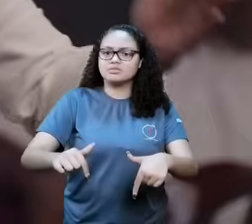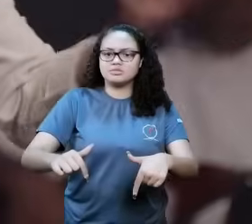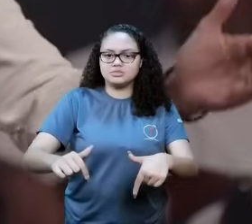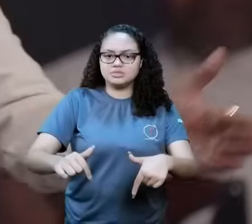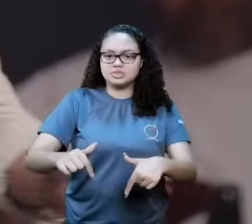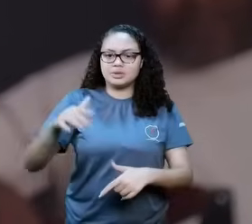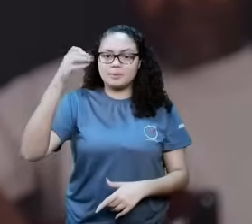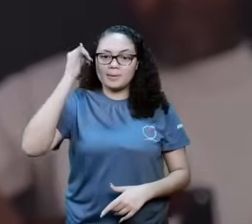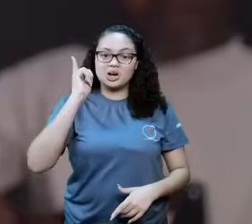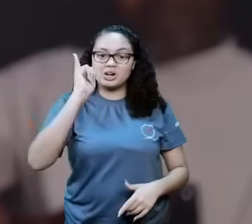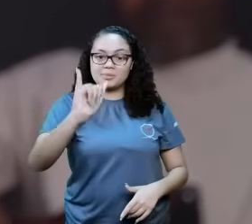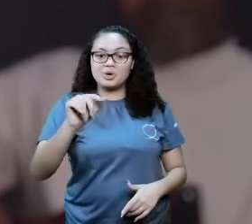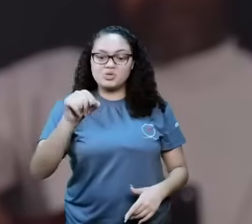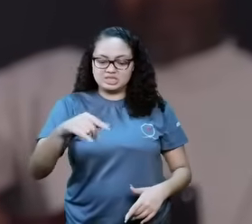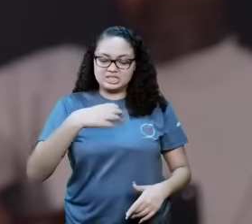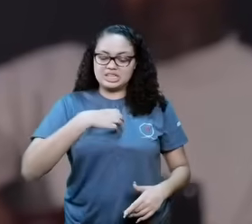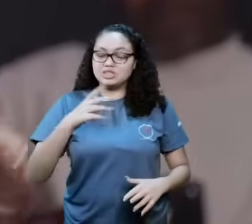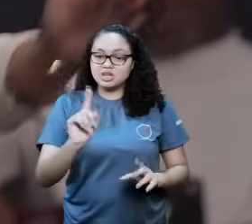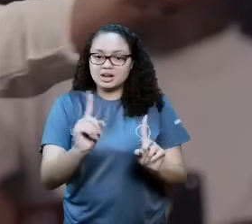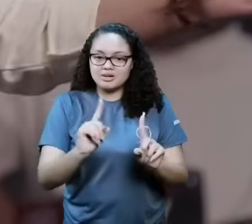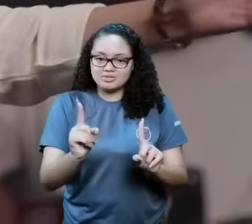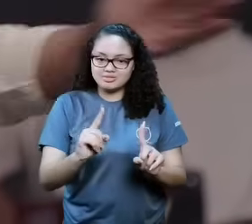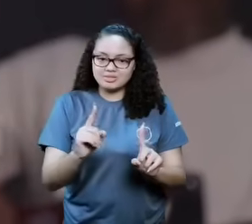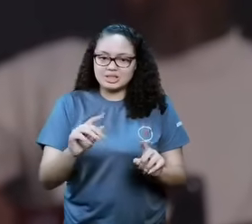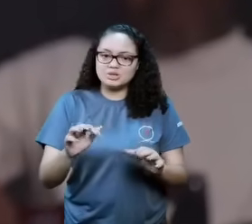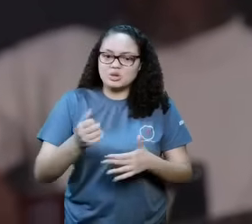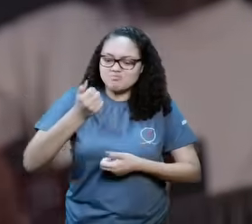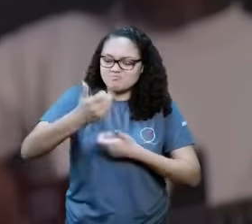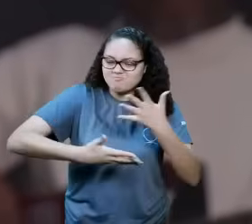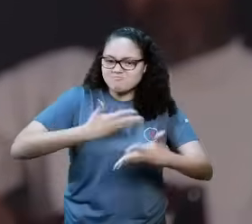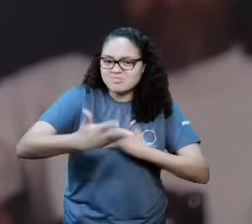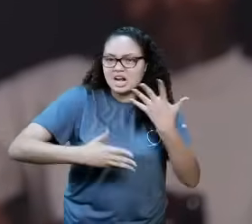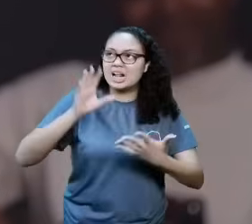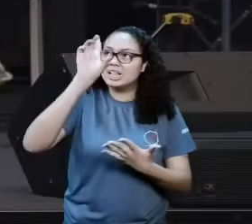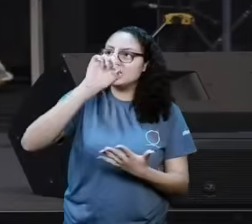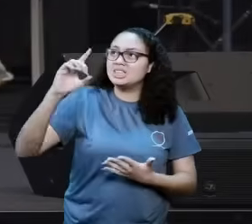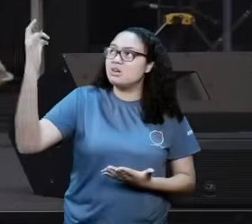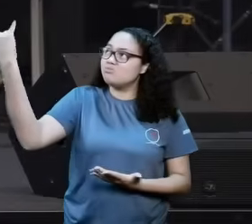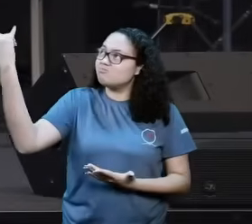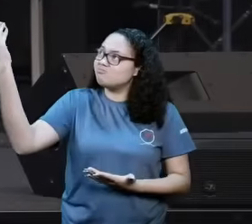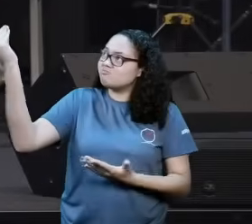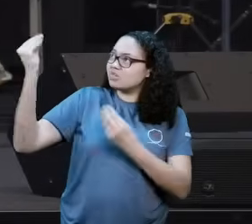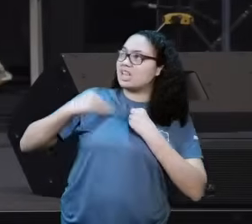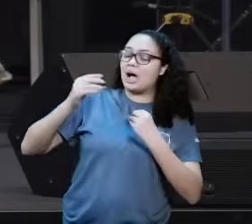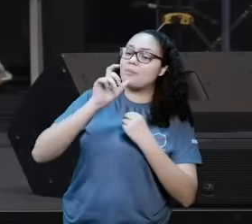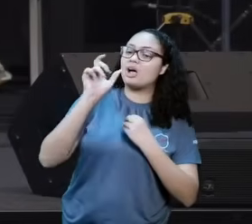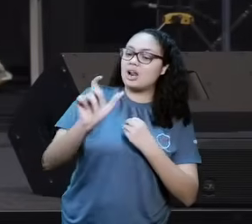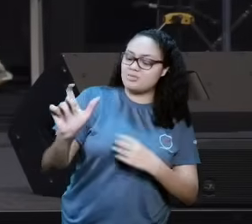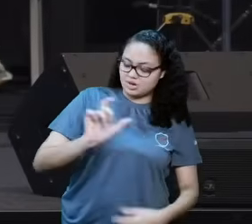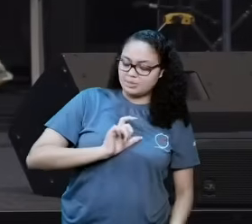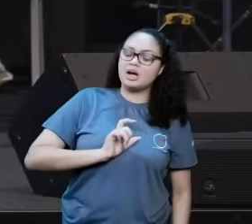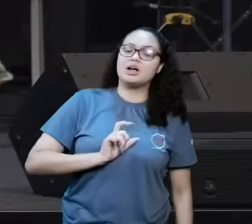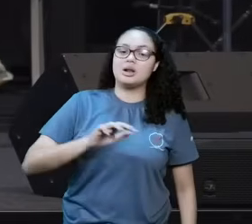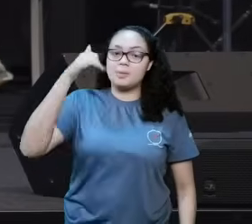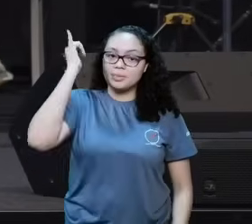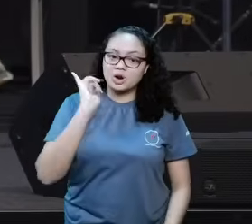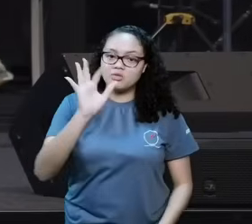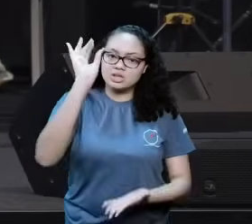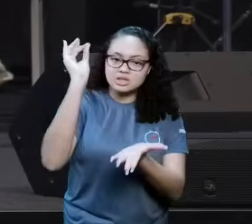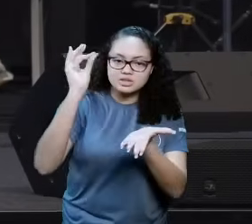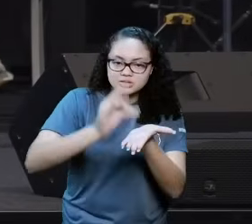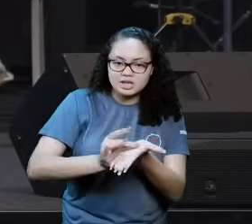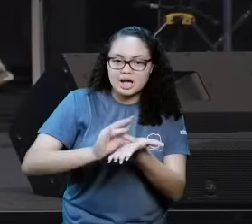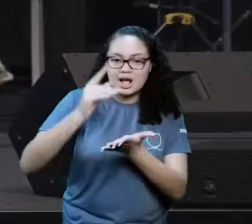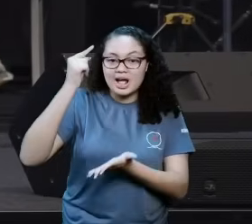Não profetize o que você sente. Só abra a boca quando Deus te entregar a palavra. Profeta de verdade